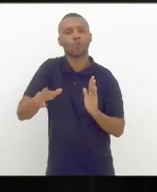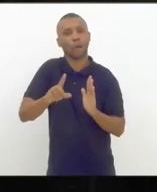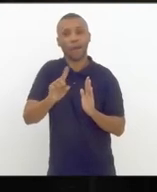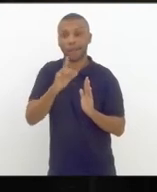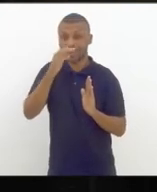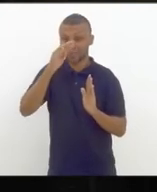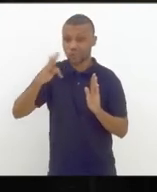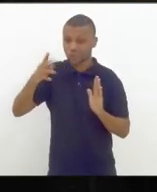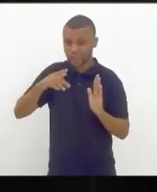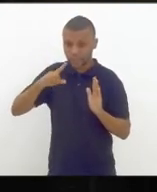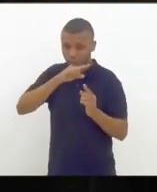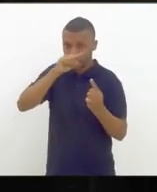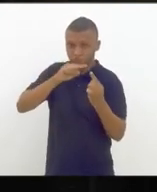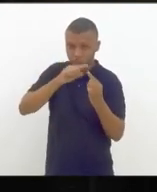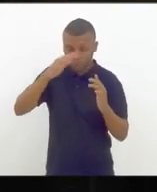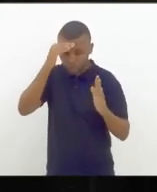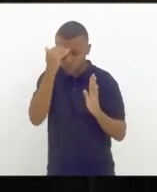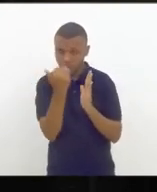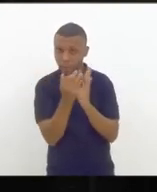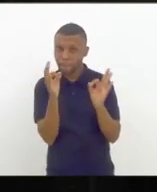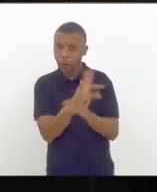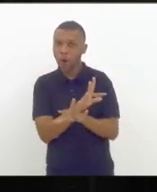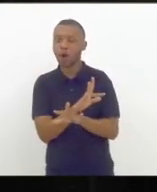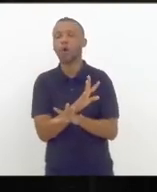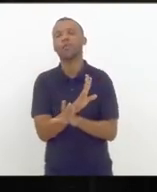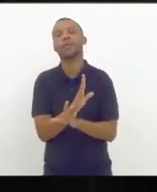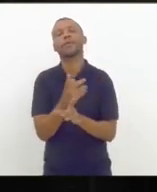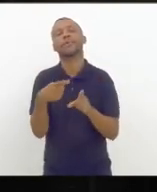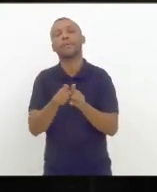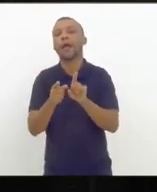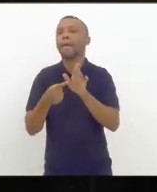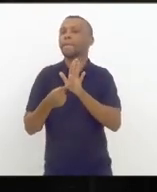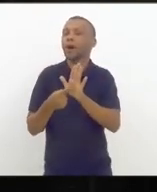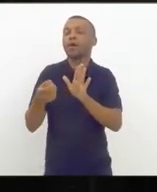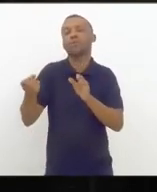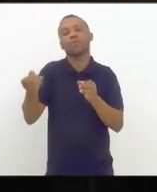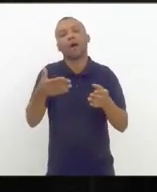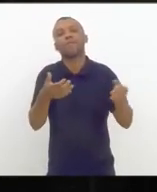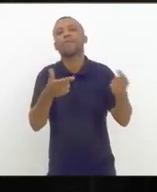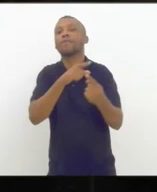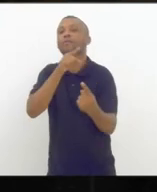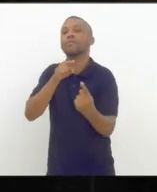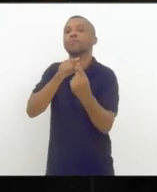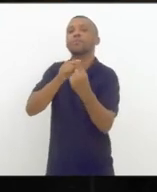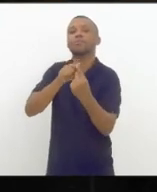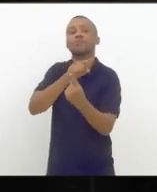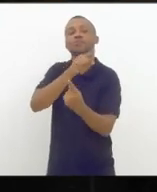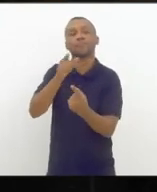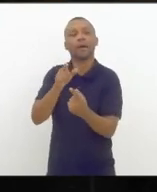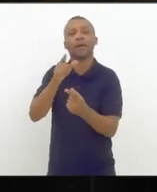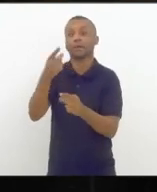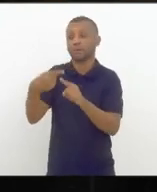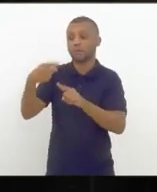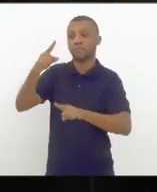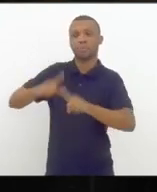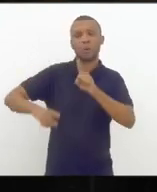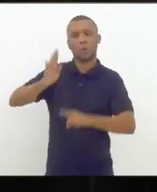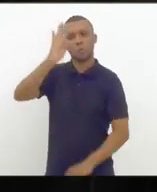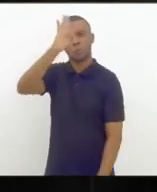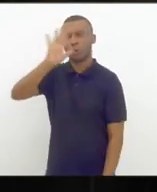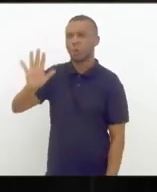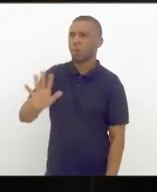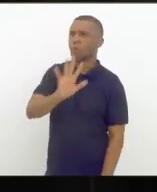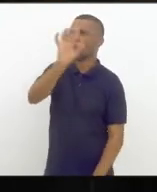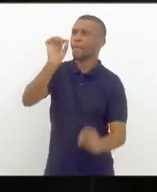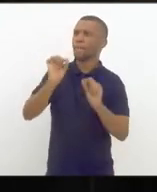não serão cumpridas e ao mesmo tempo atualizar as metas apresentar metas novas de modo que o Brasil tenha um planejamento Educacional